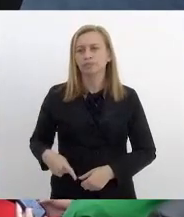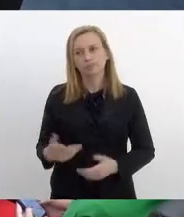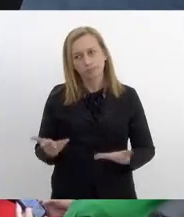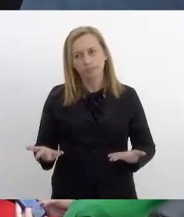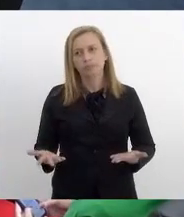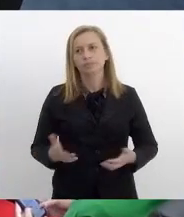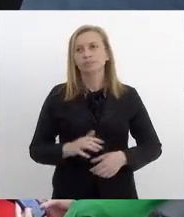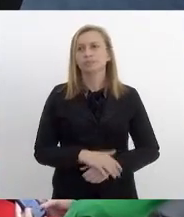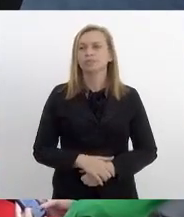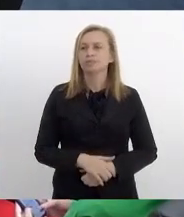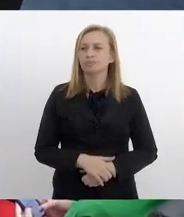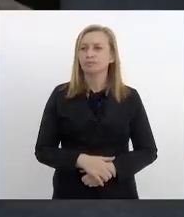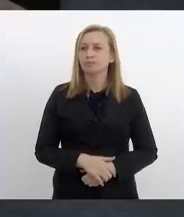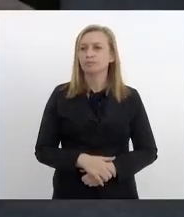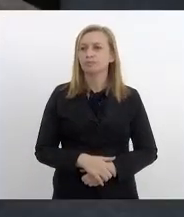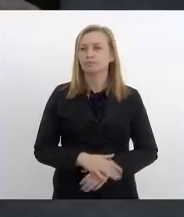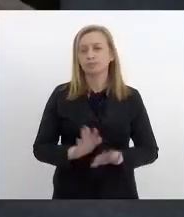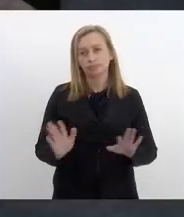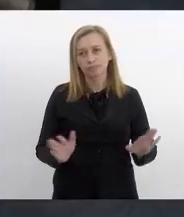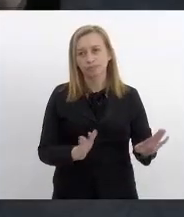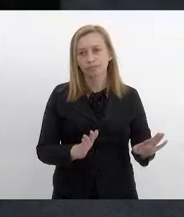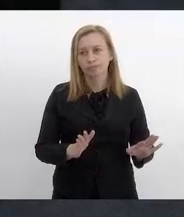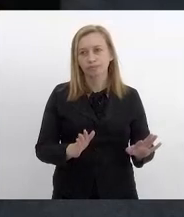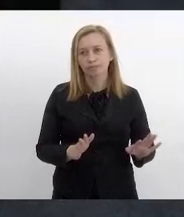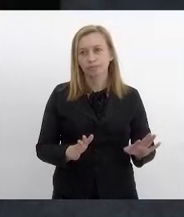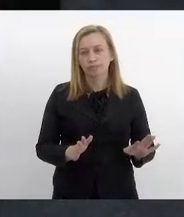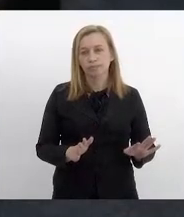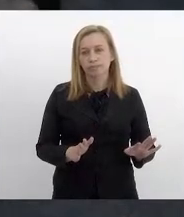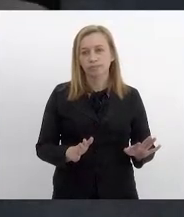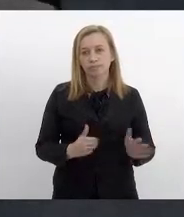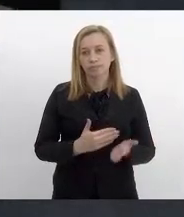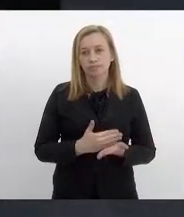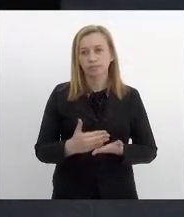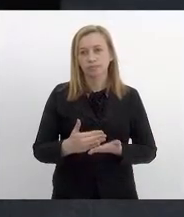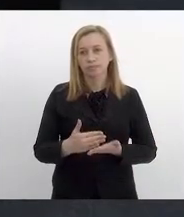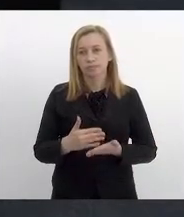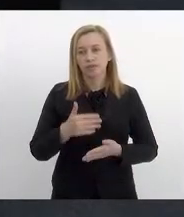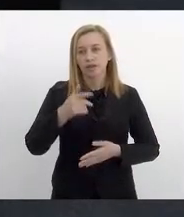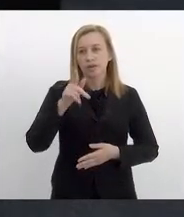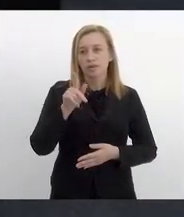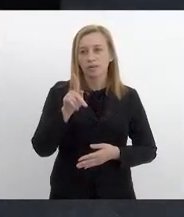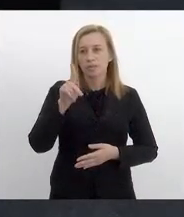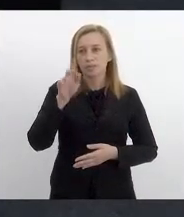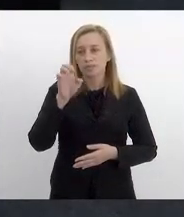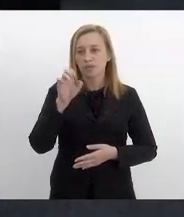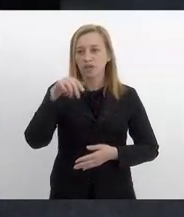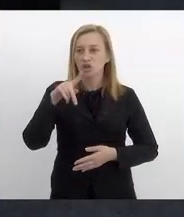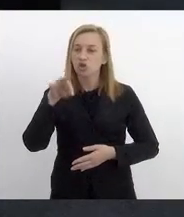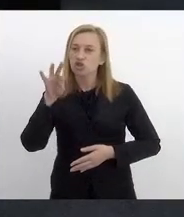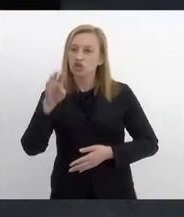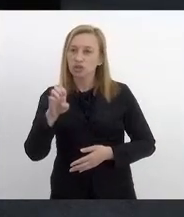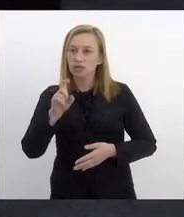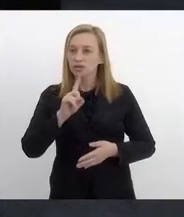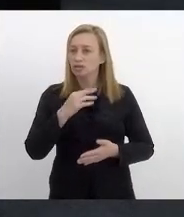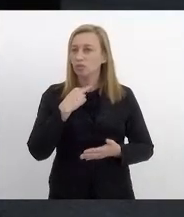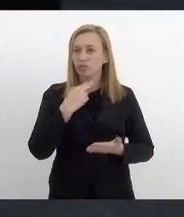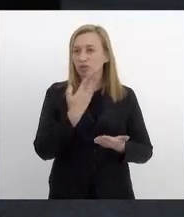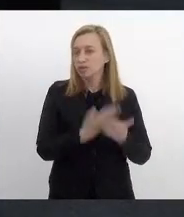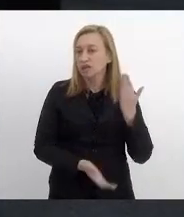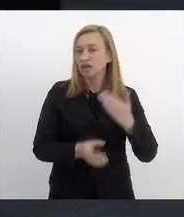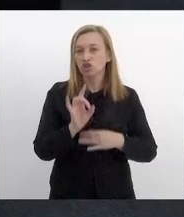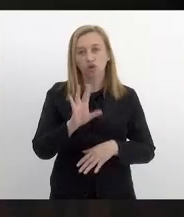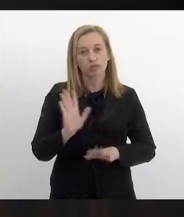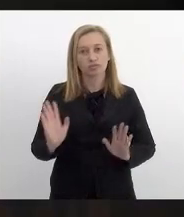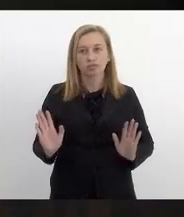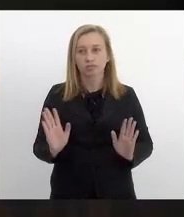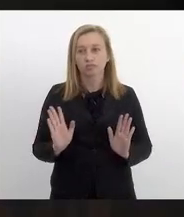Senhor presidente, na preliminar, pênalti não é coisa que se perca. Só isso.